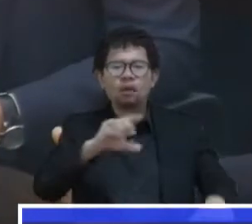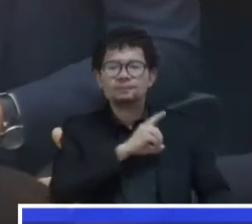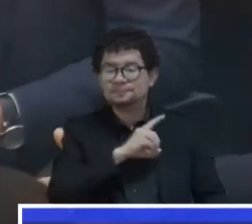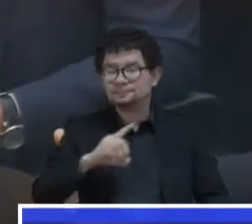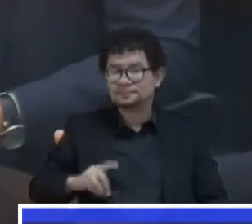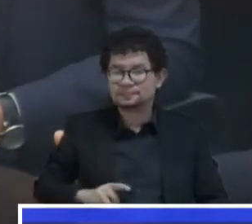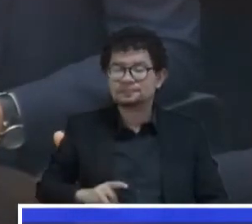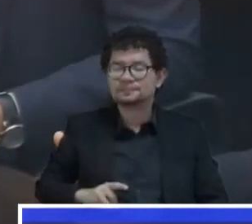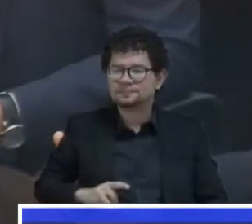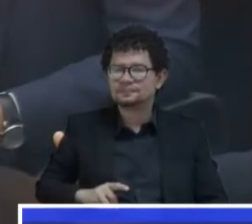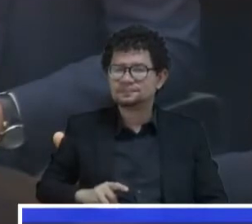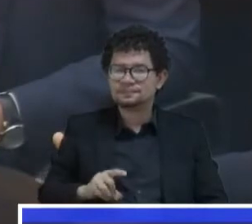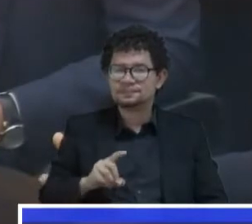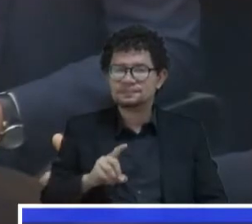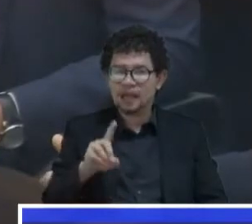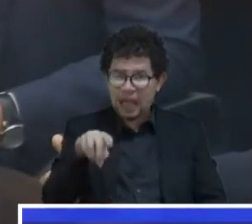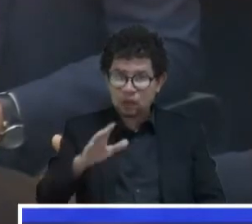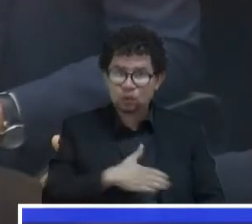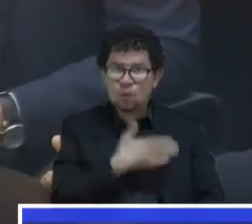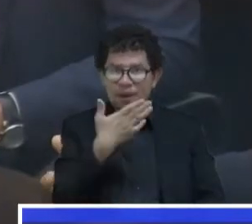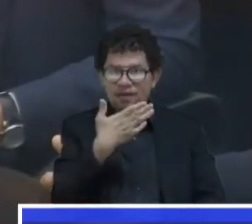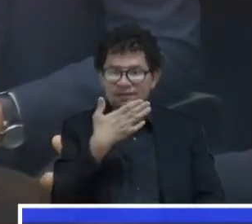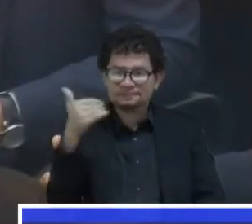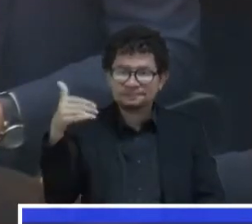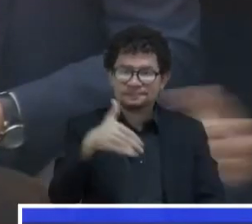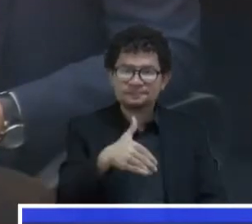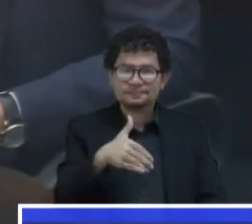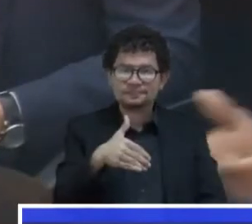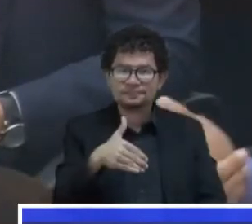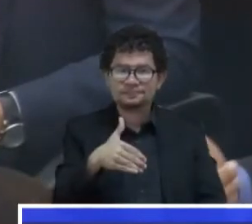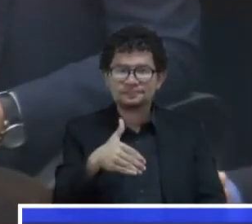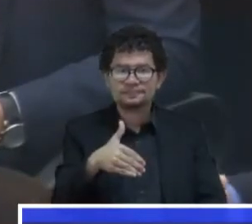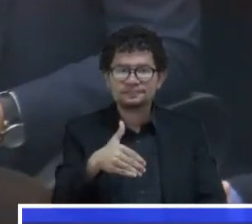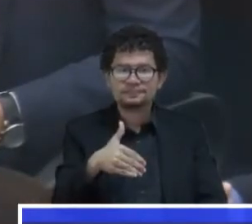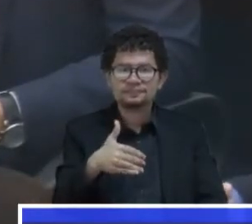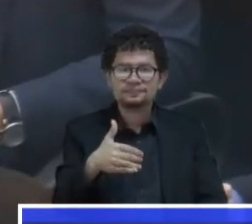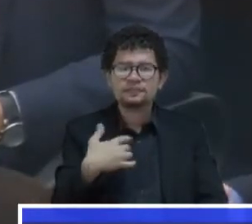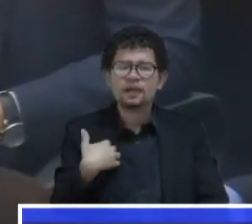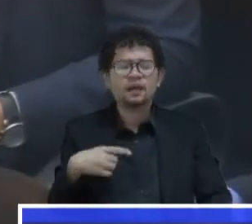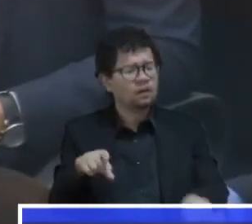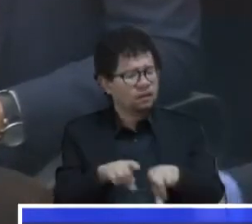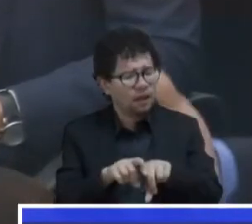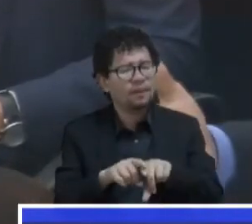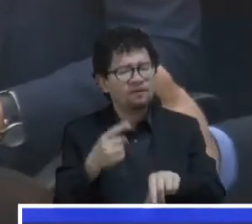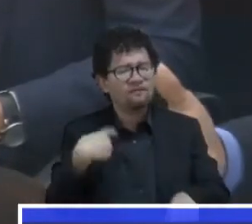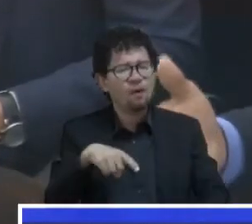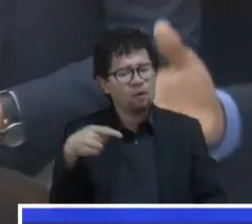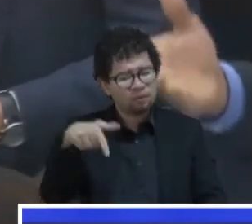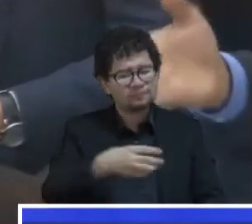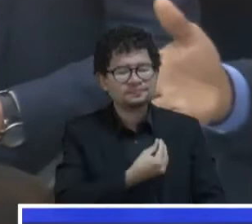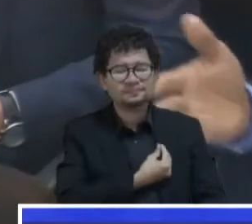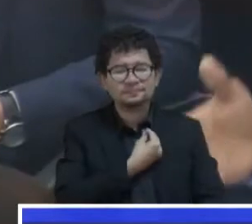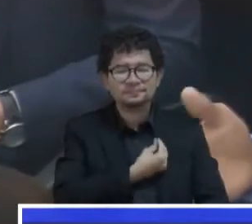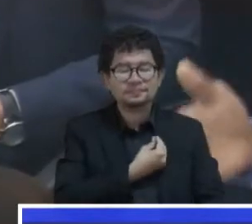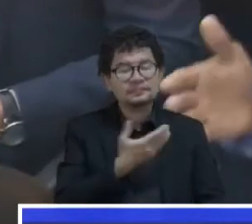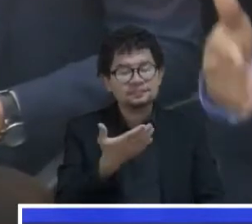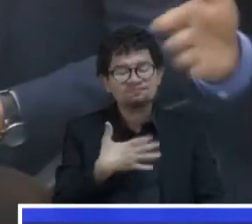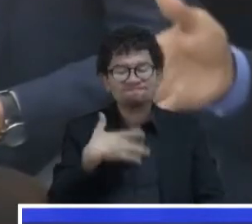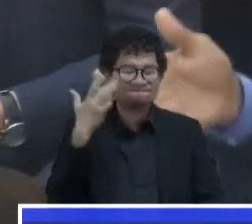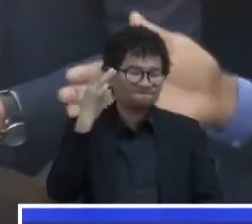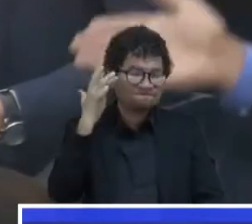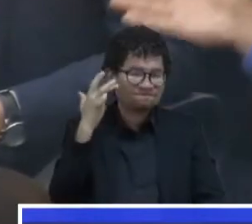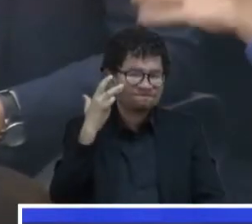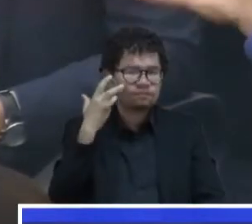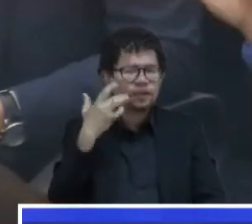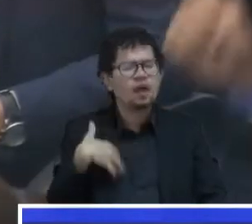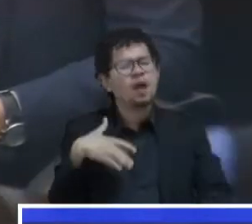É assim que querem fazer? Eu também vou estar aqui. Então, eu acho, parabenizo mais uma